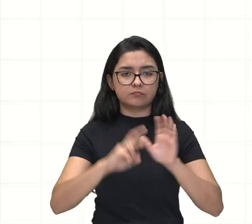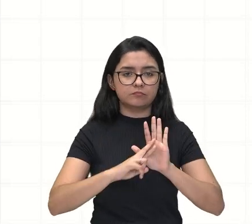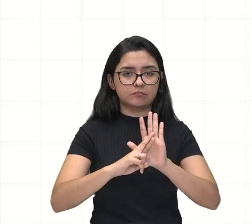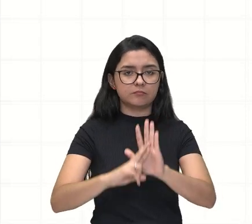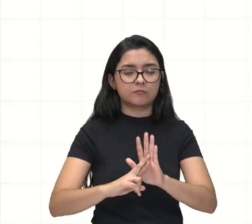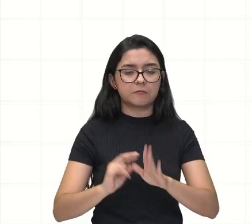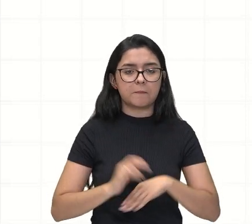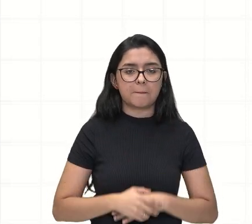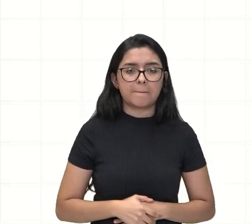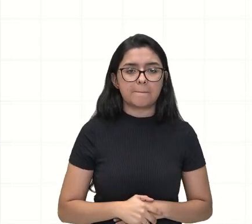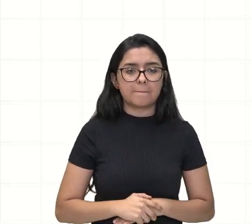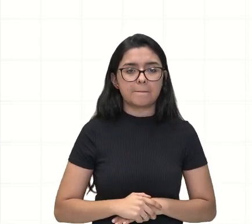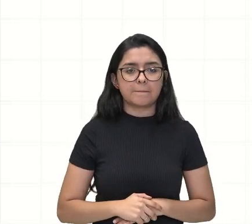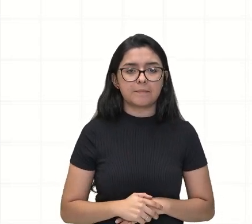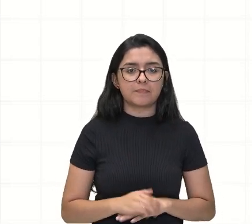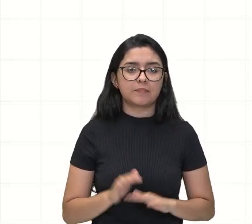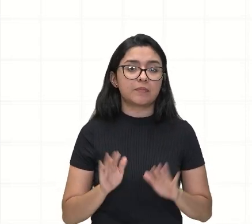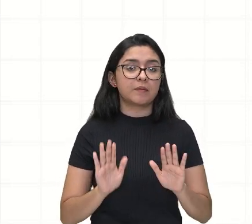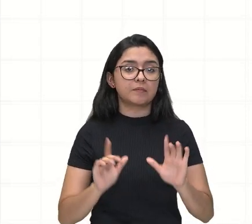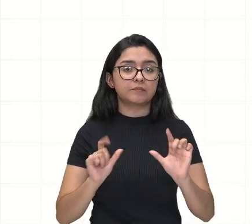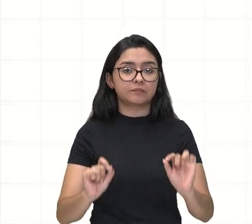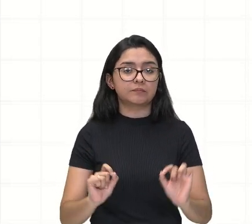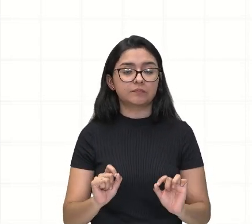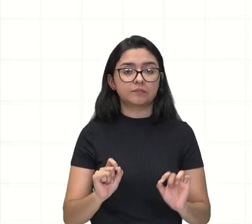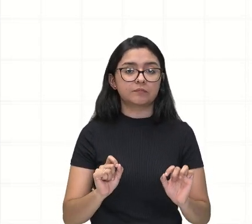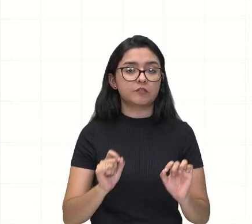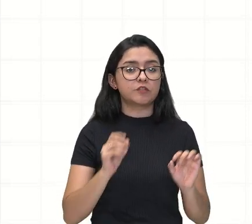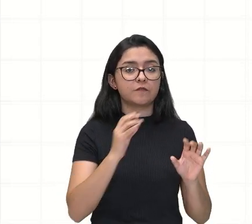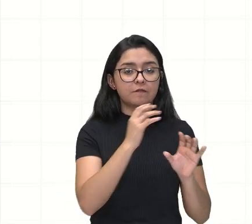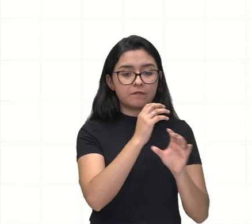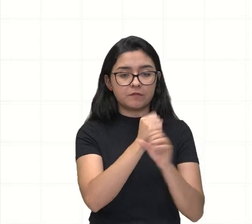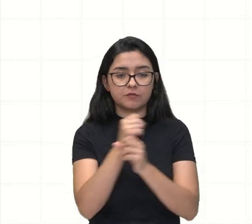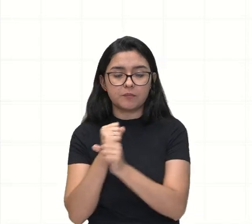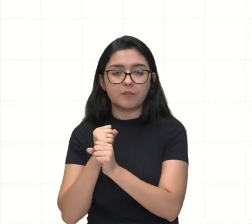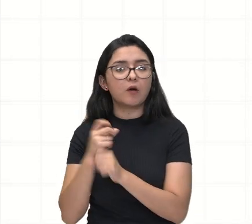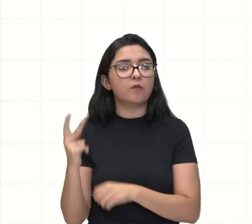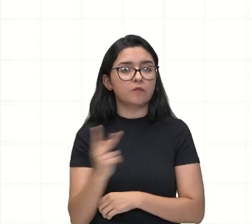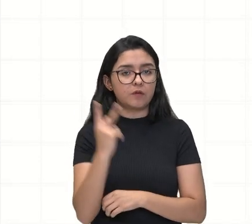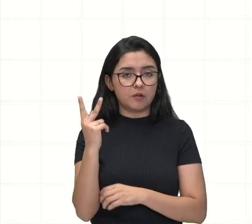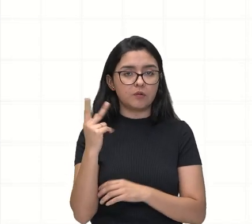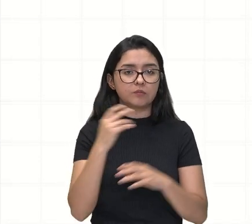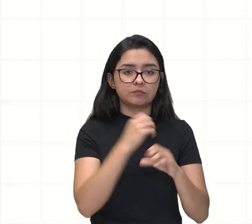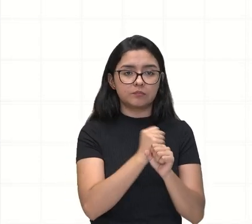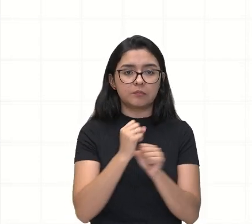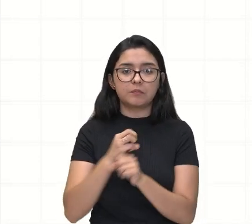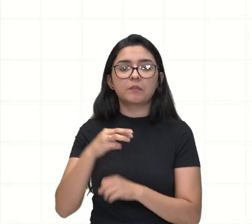situação. Olha, a situação é, vamos somar os valores por